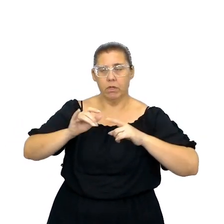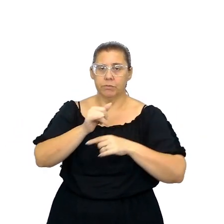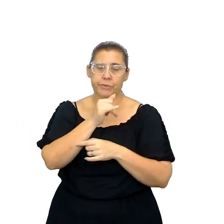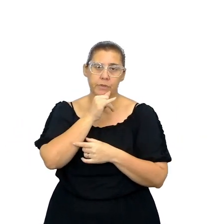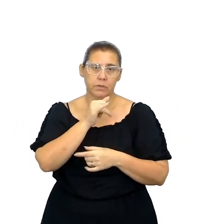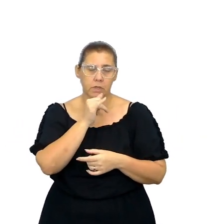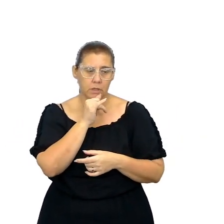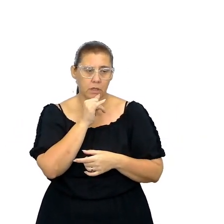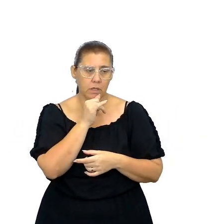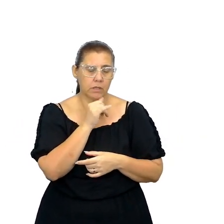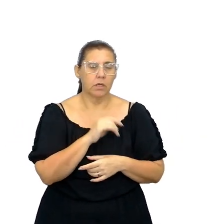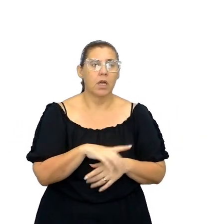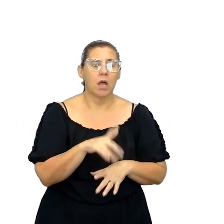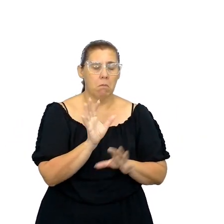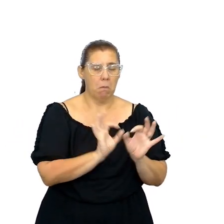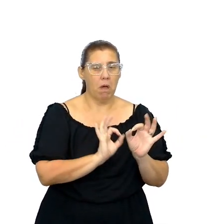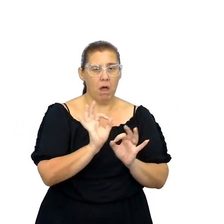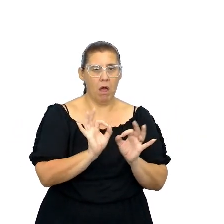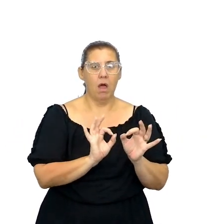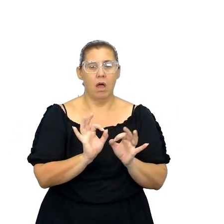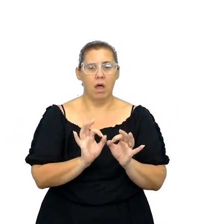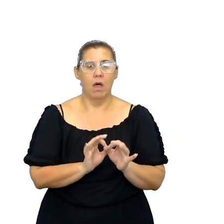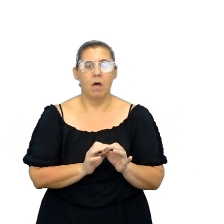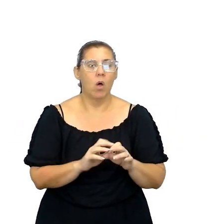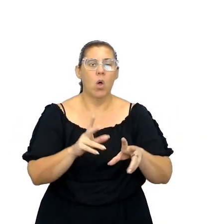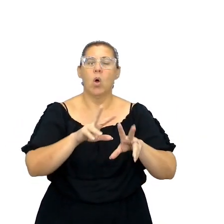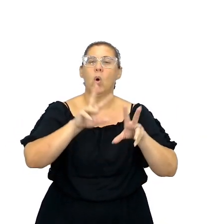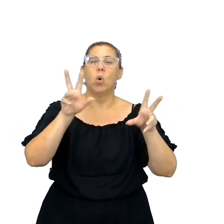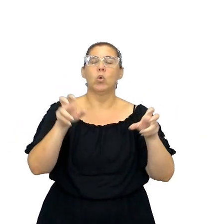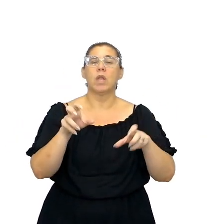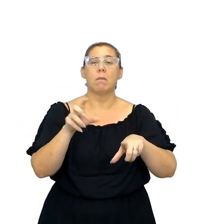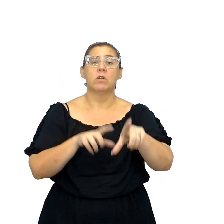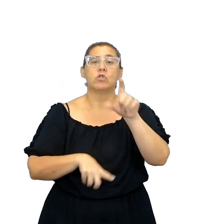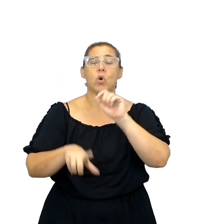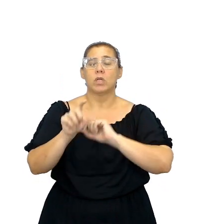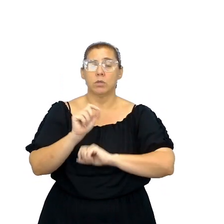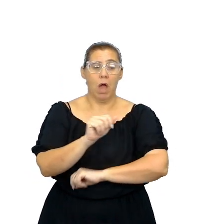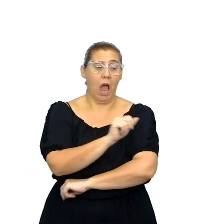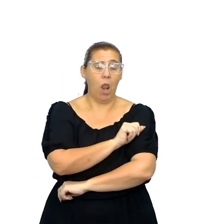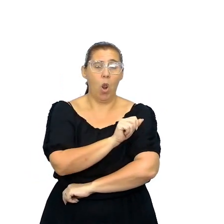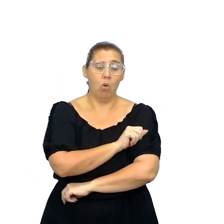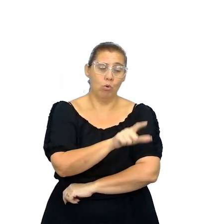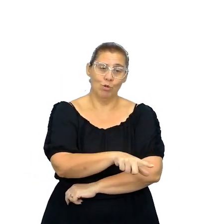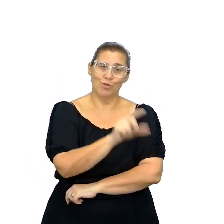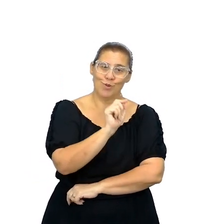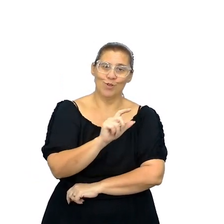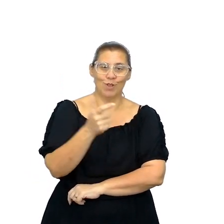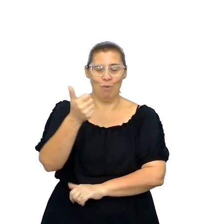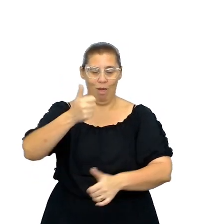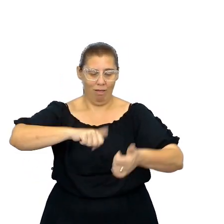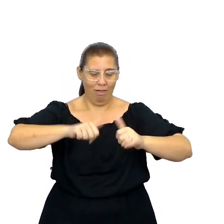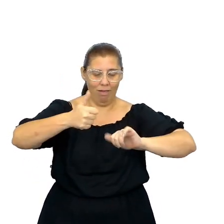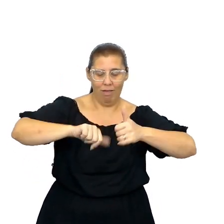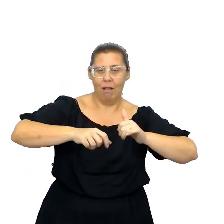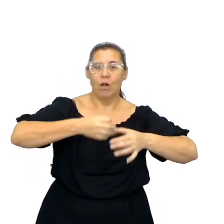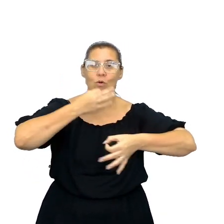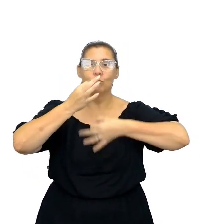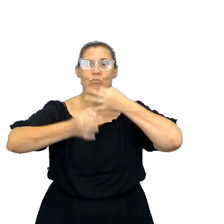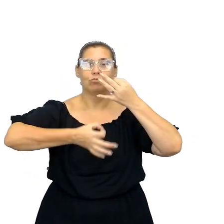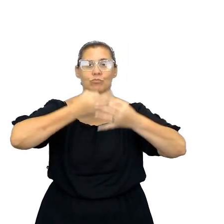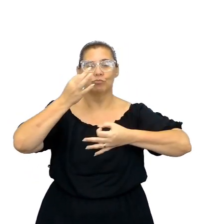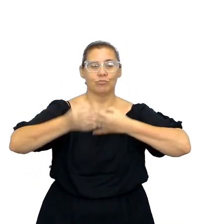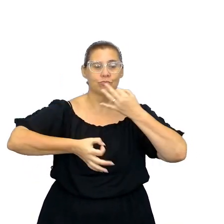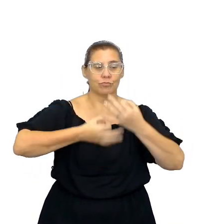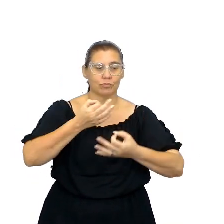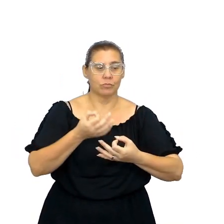exemplo, é feita a partir de temas selecionados pelos estudantes, depois de análises argumentativas em cartas